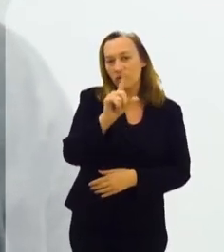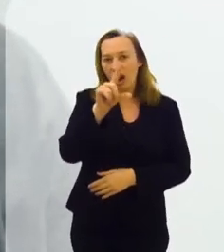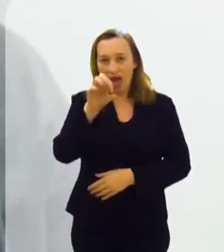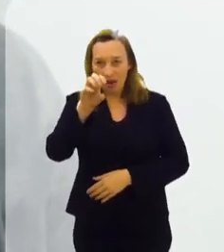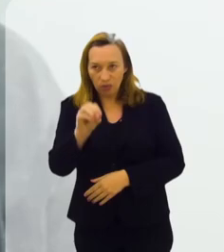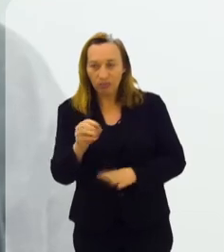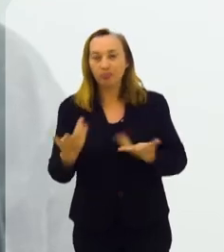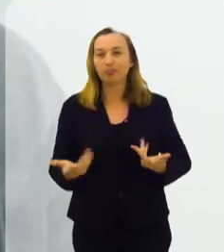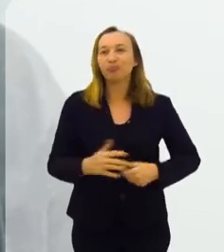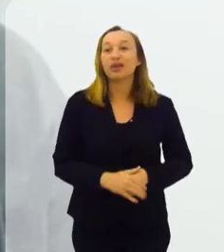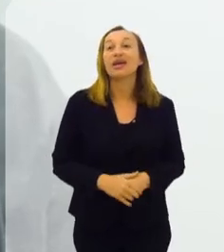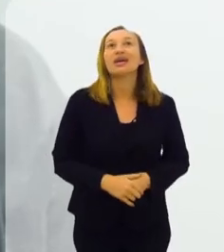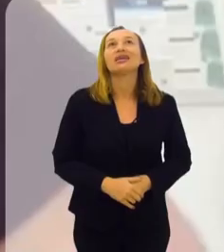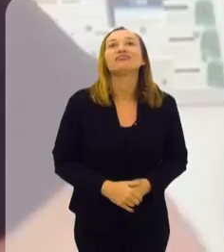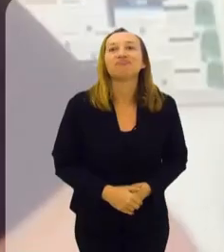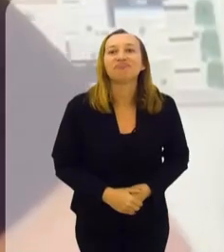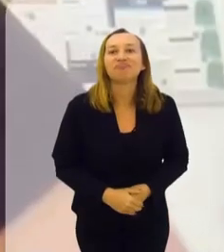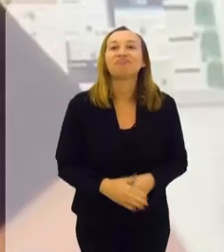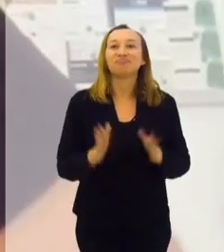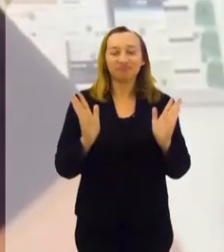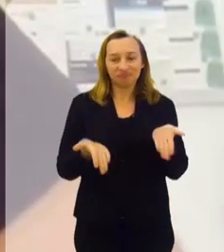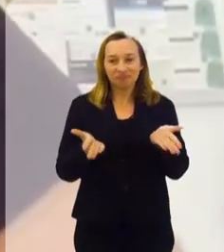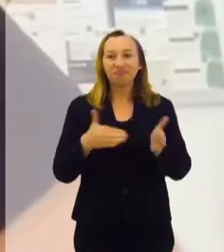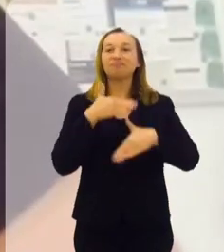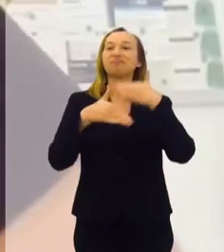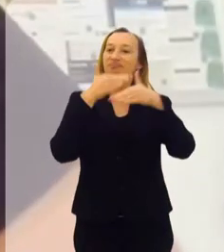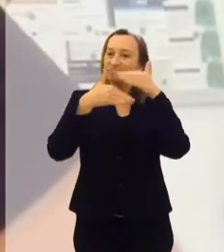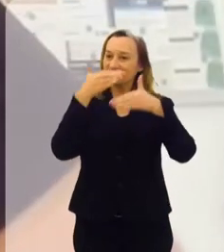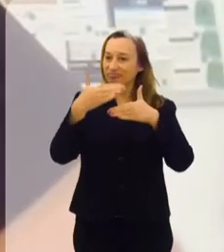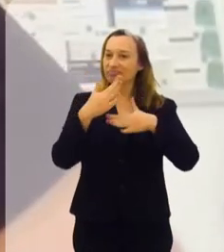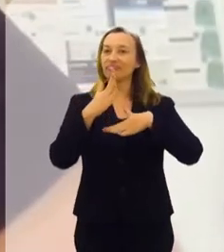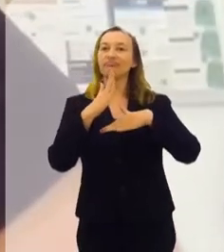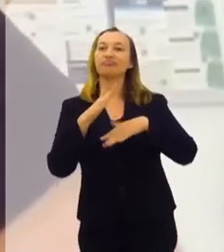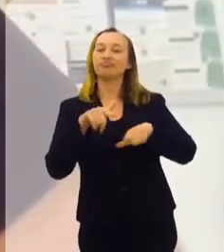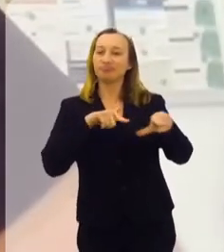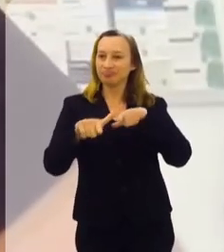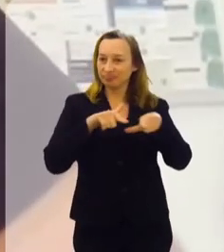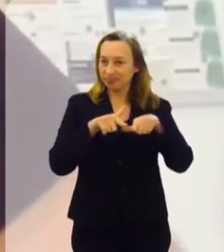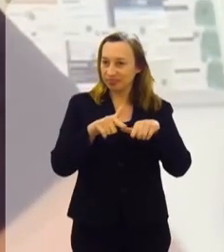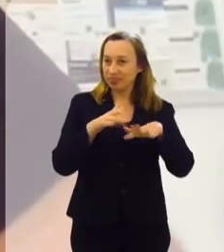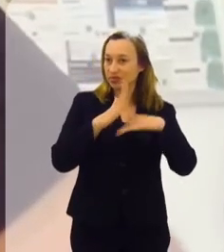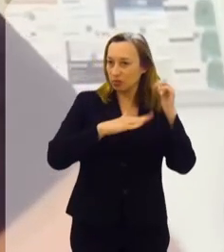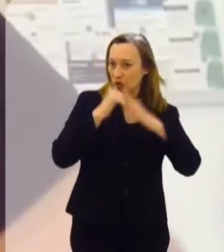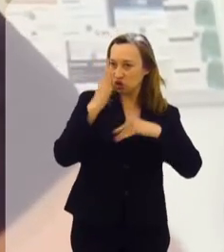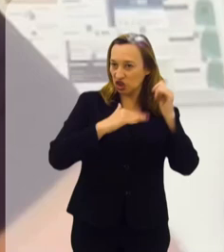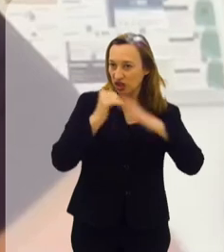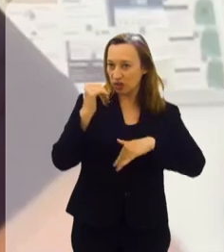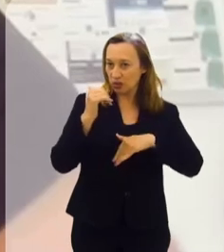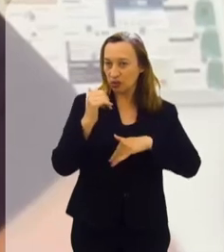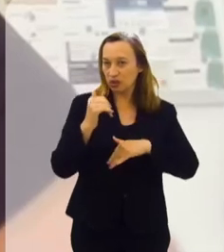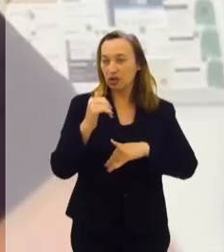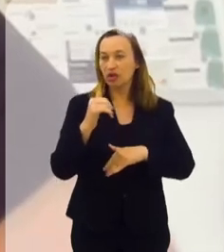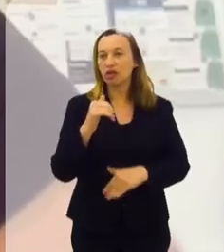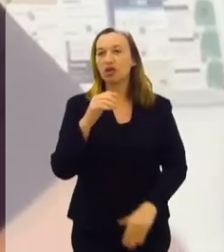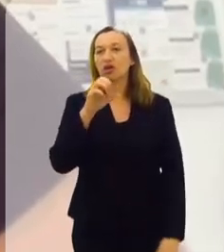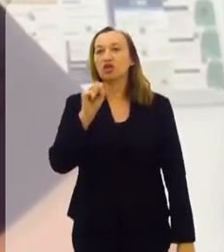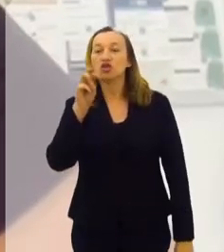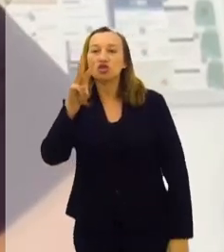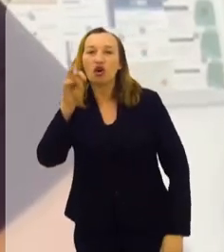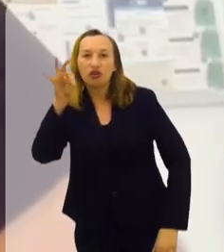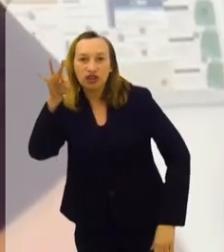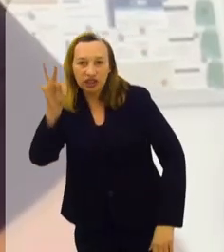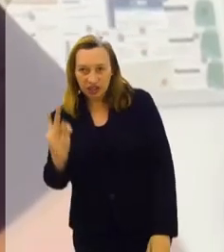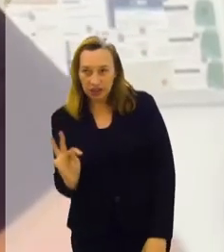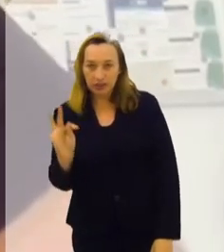Léo. A gente, inclusive, agora está desenvolvendo um projeto no âmbito da Firjan que chama Soft